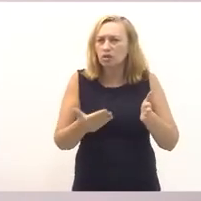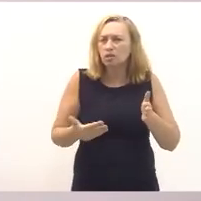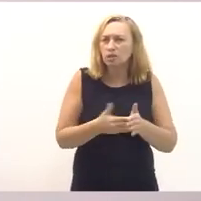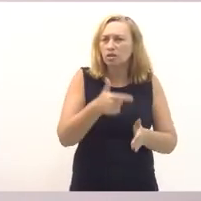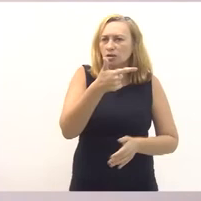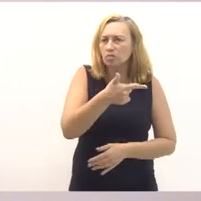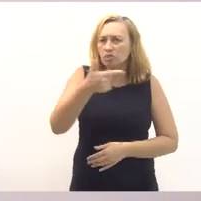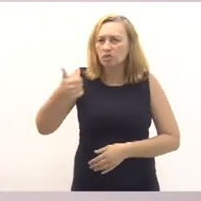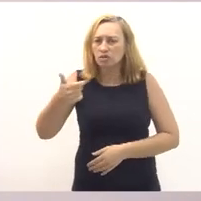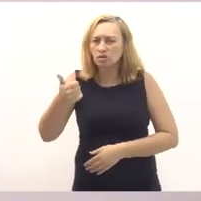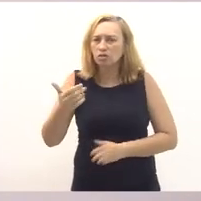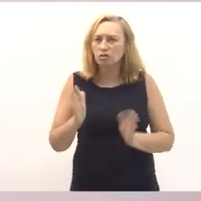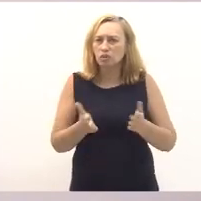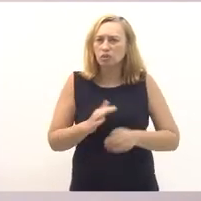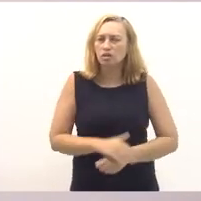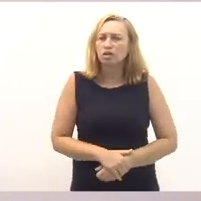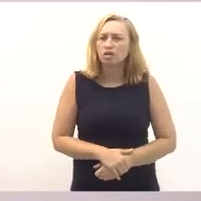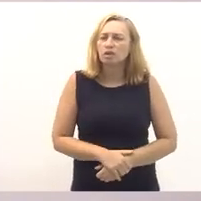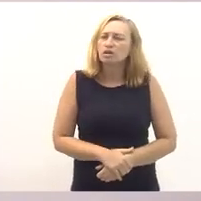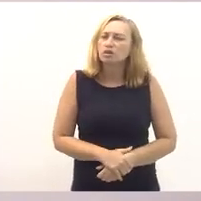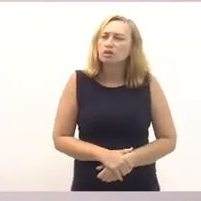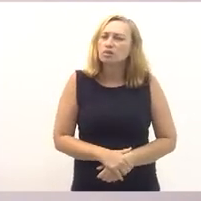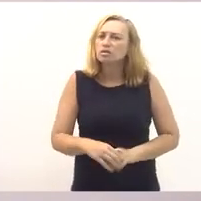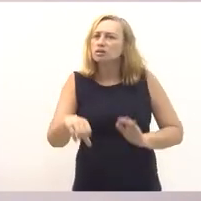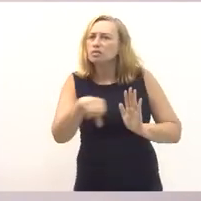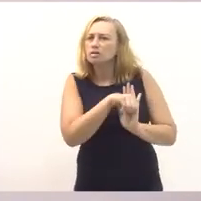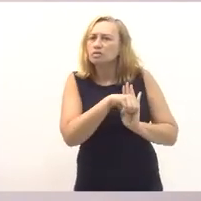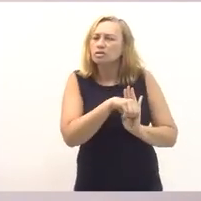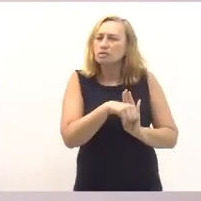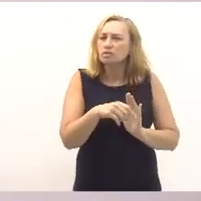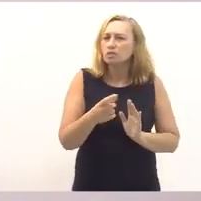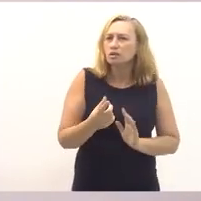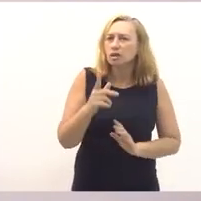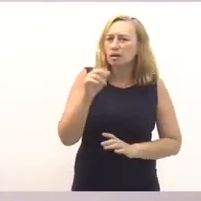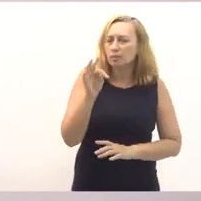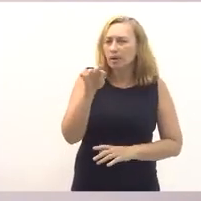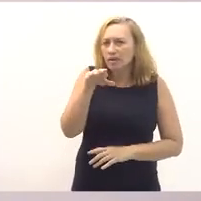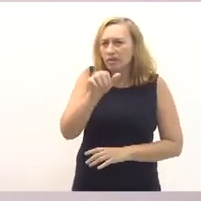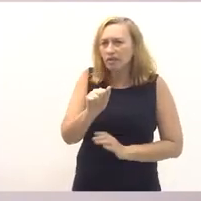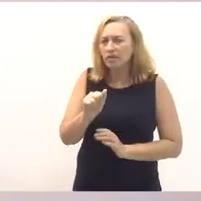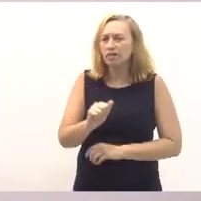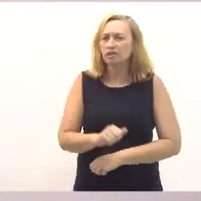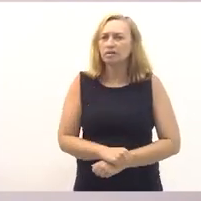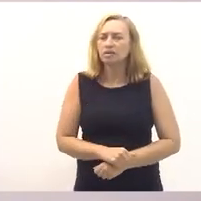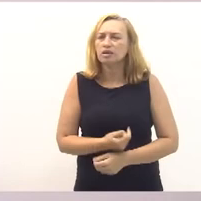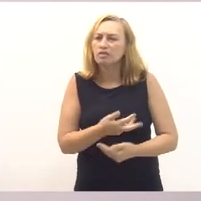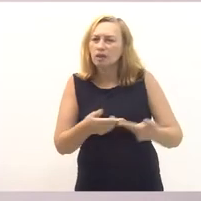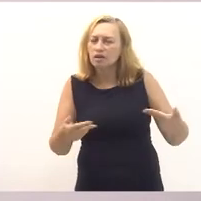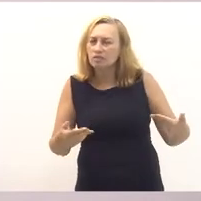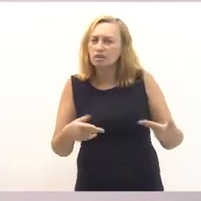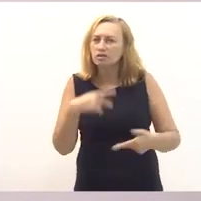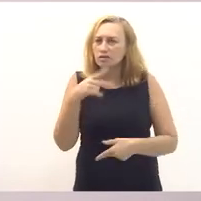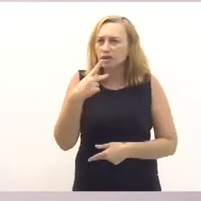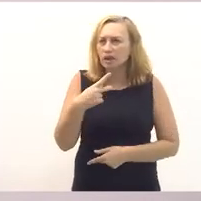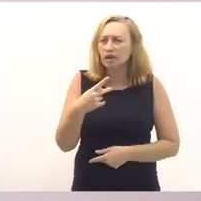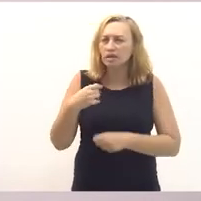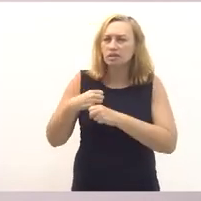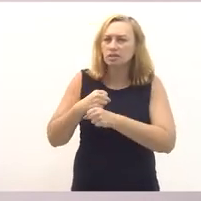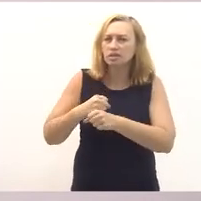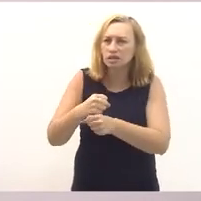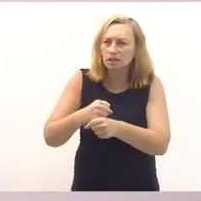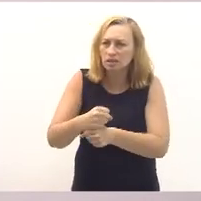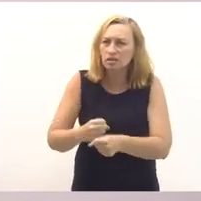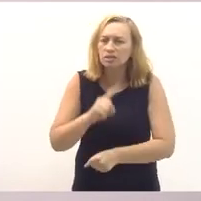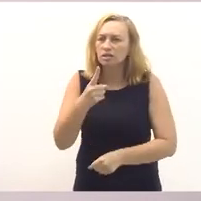2022 os dias de hoje a criminalização da planta O que foi dito às vezes nessas décadas